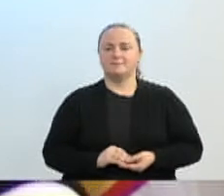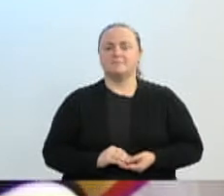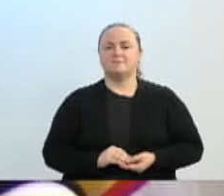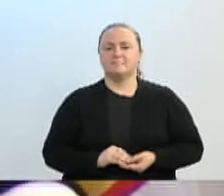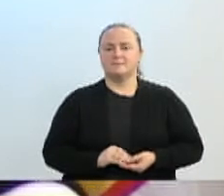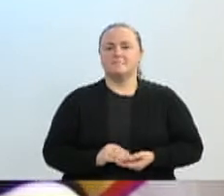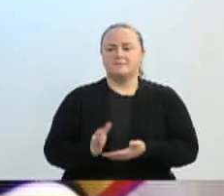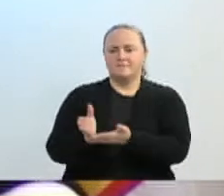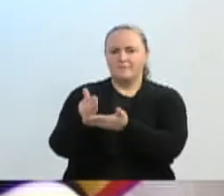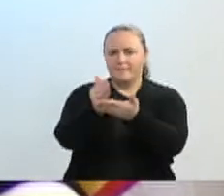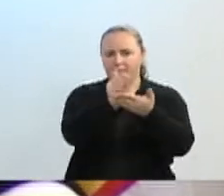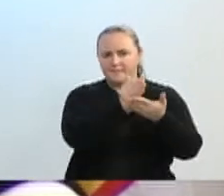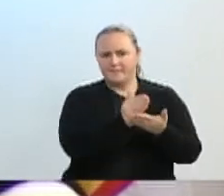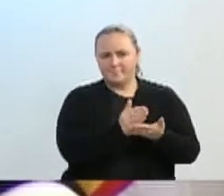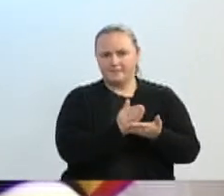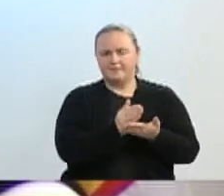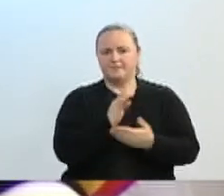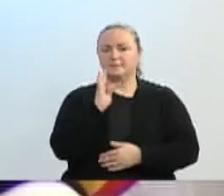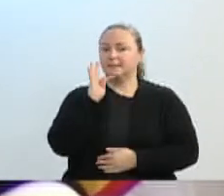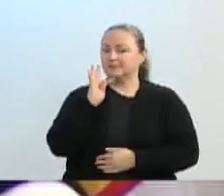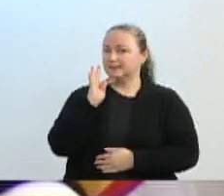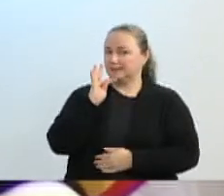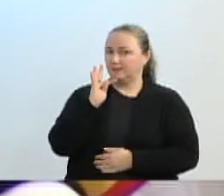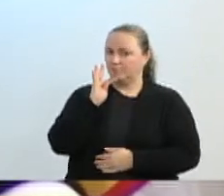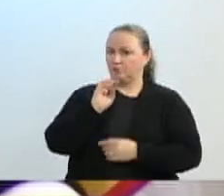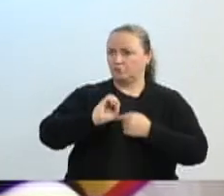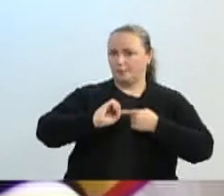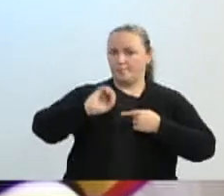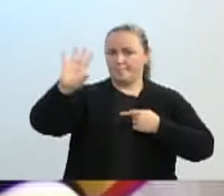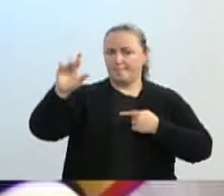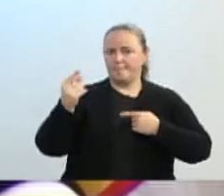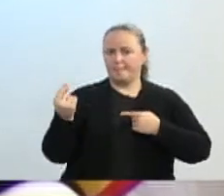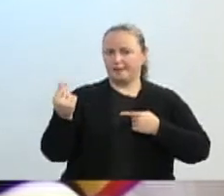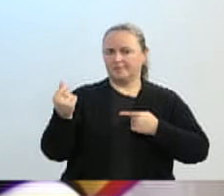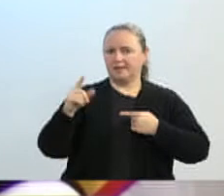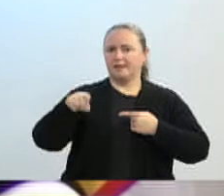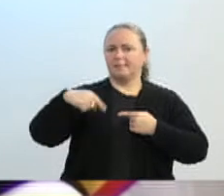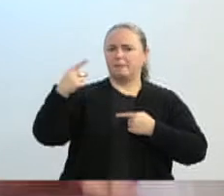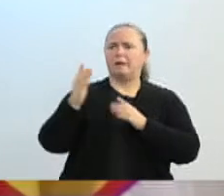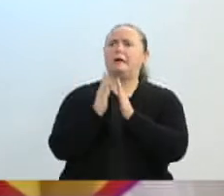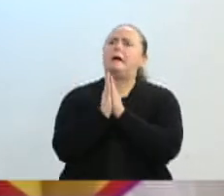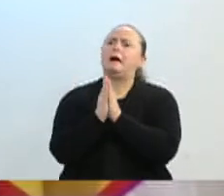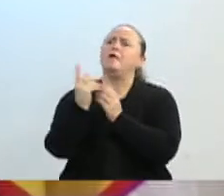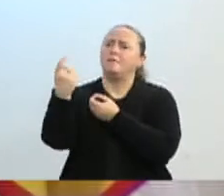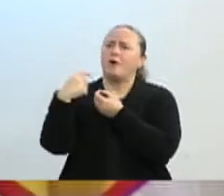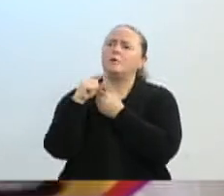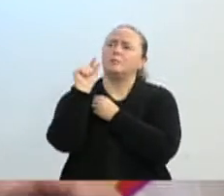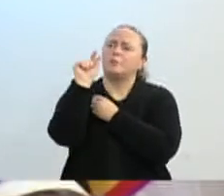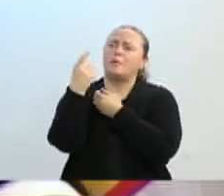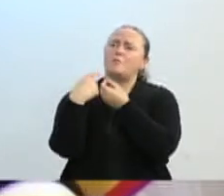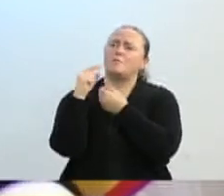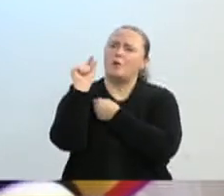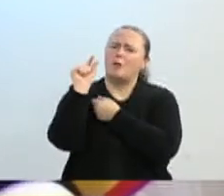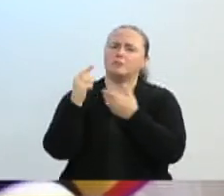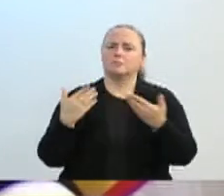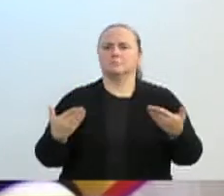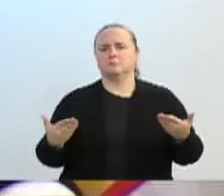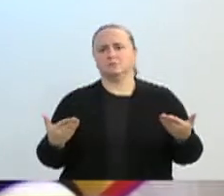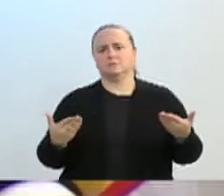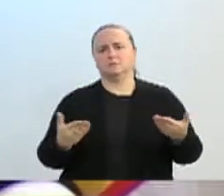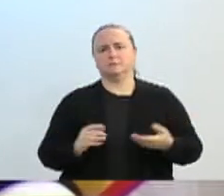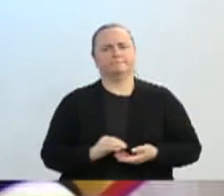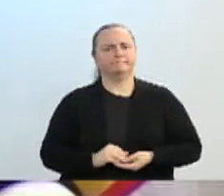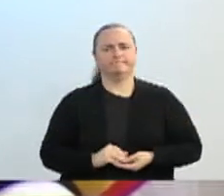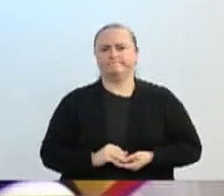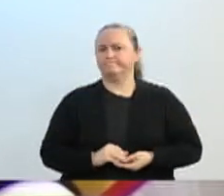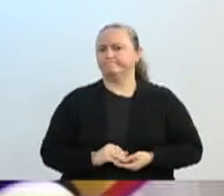arrecadarmos tributos, enviarmos aos governos estadual e federal para depois implorarmos e passarmos o PIRES pela sua devolução,